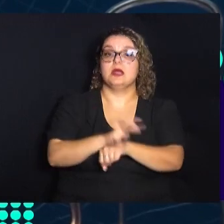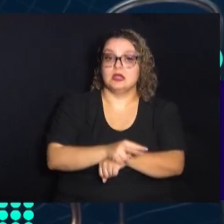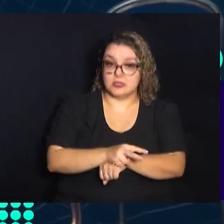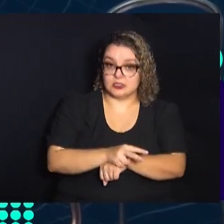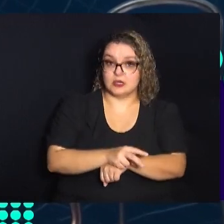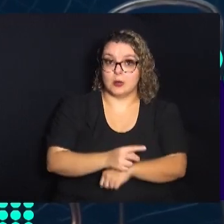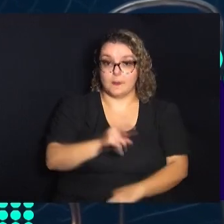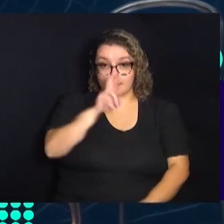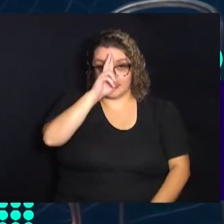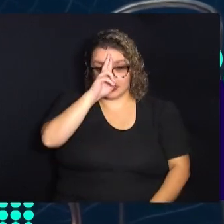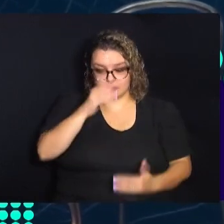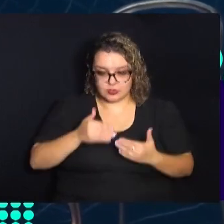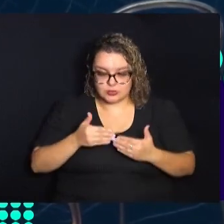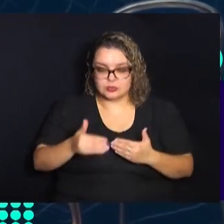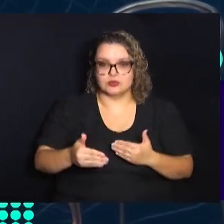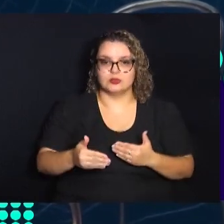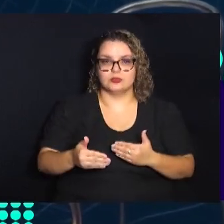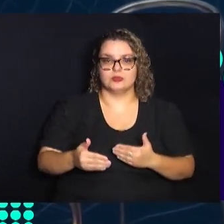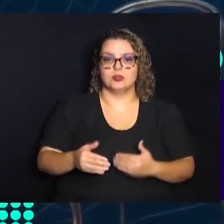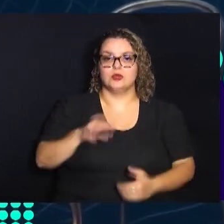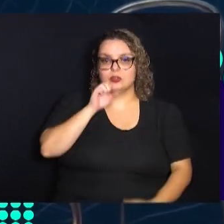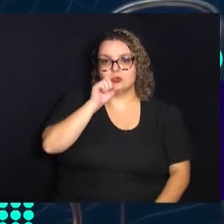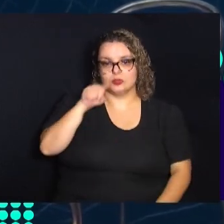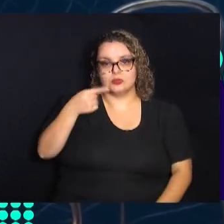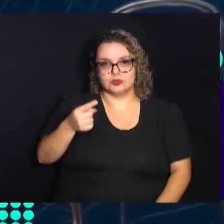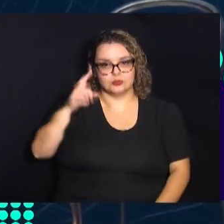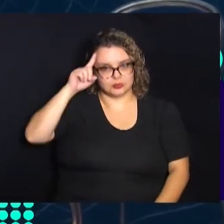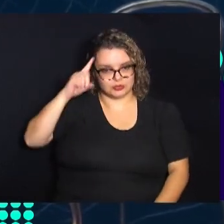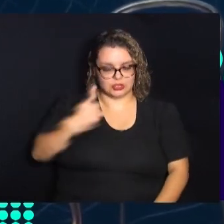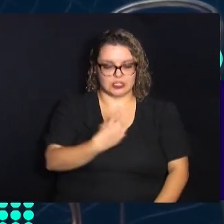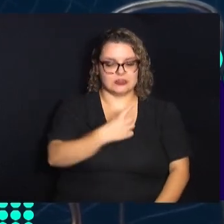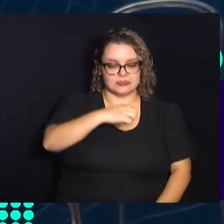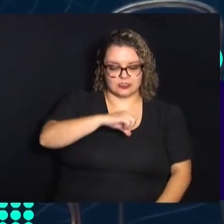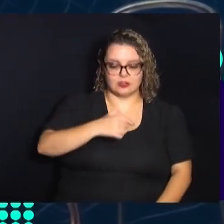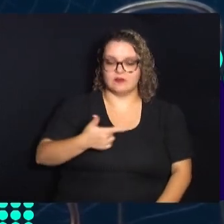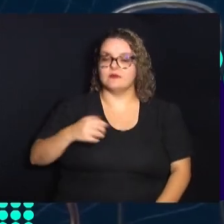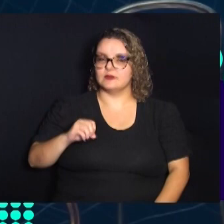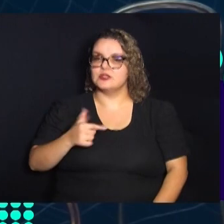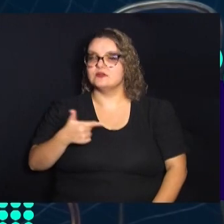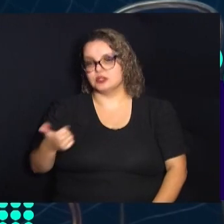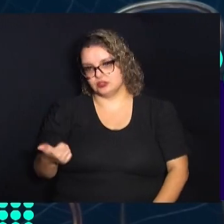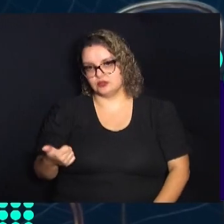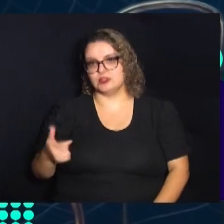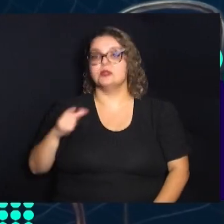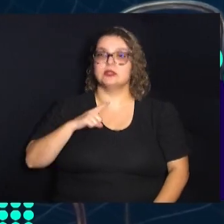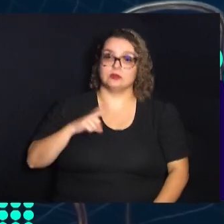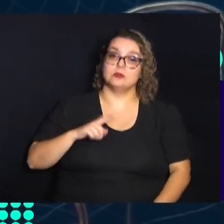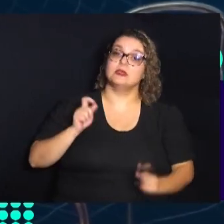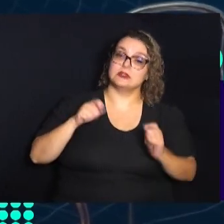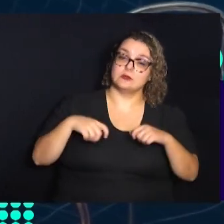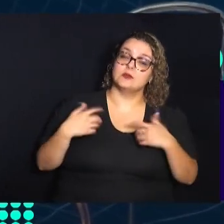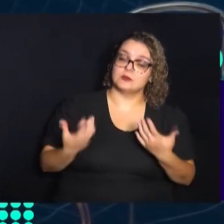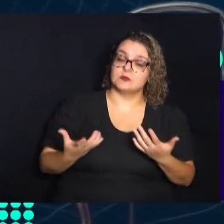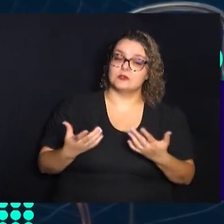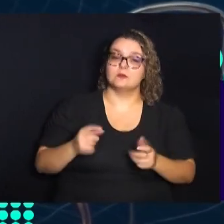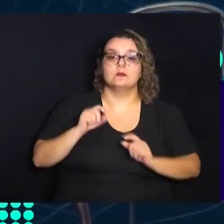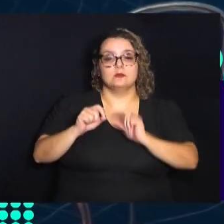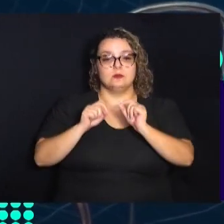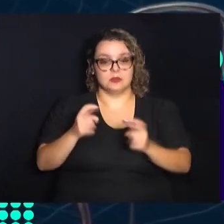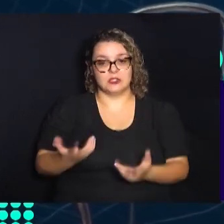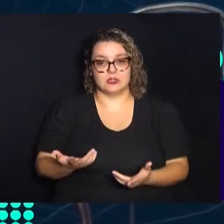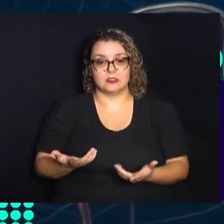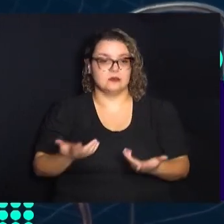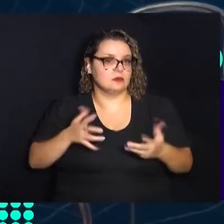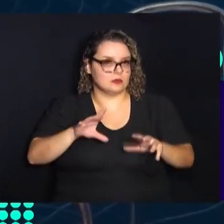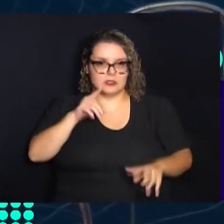as reservas meio-dia do final de semana de 19, 20 e 21. Então também tem essa possibilidade.